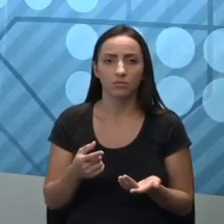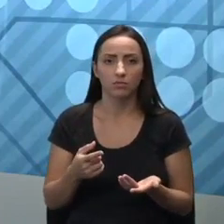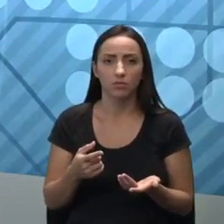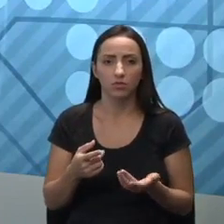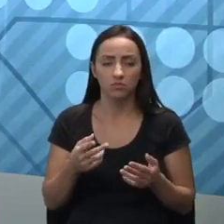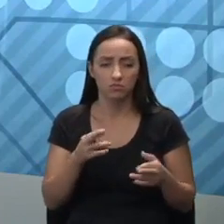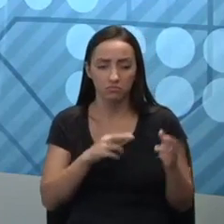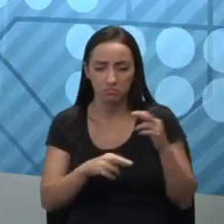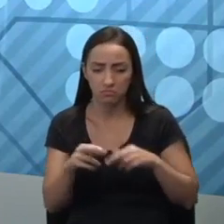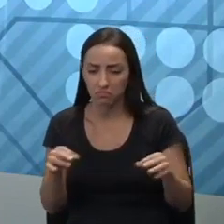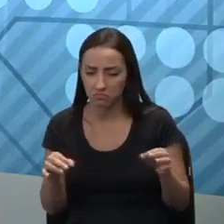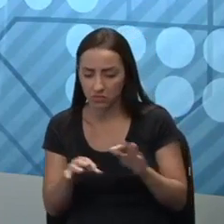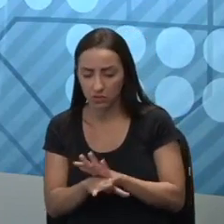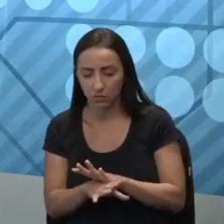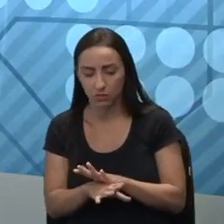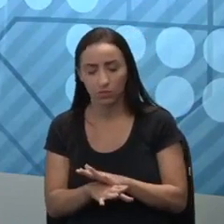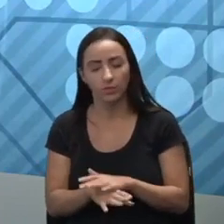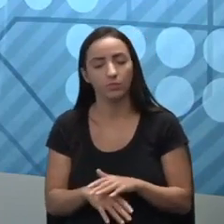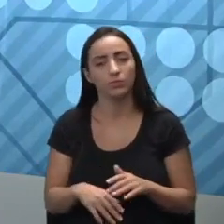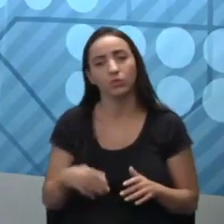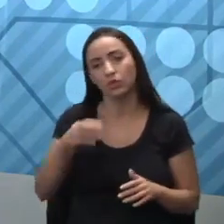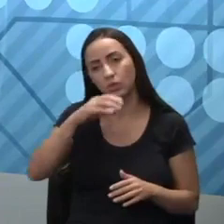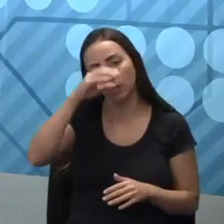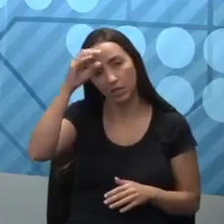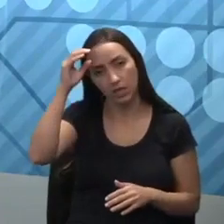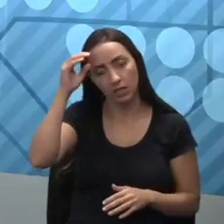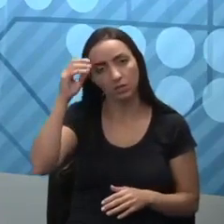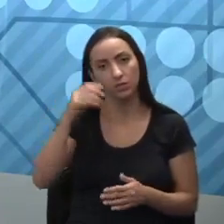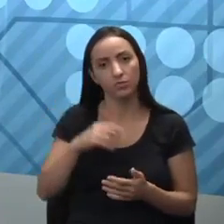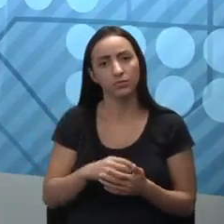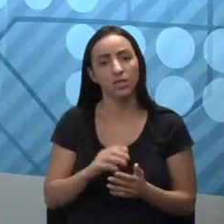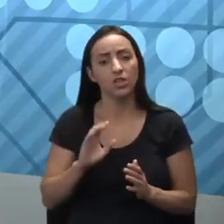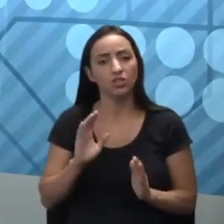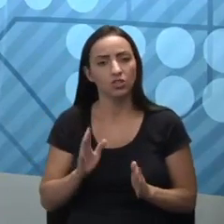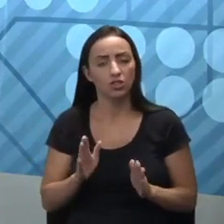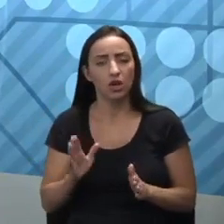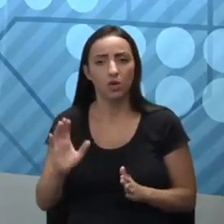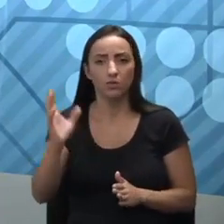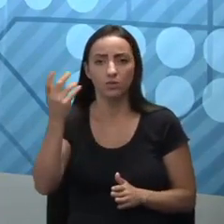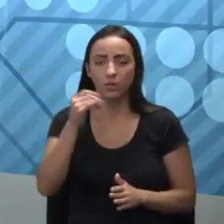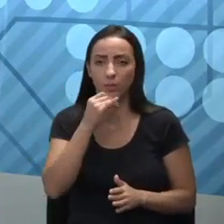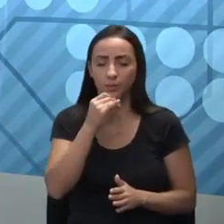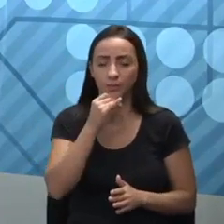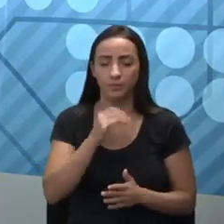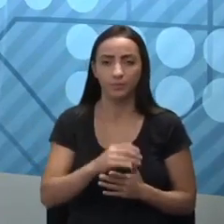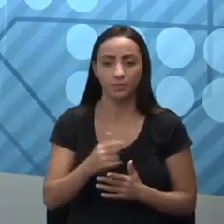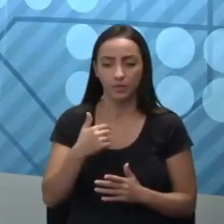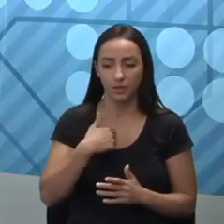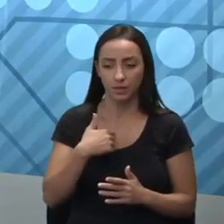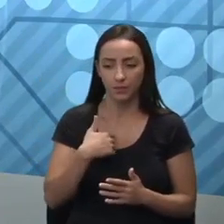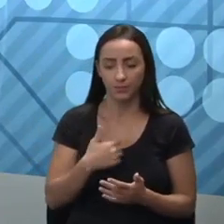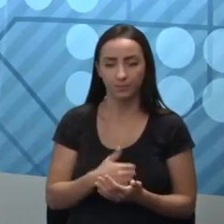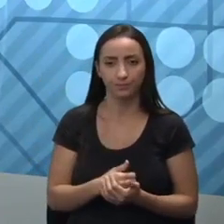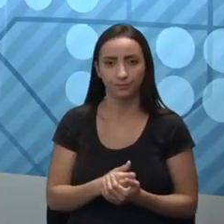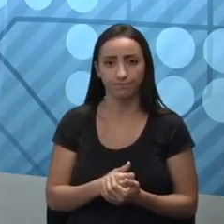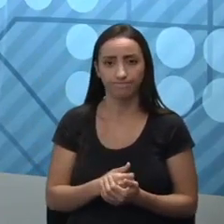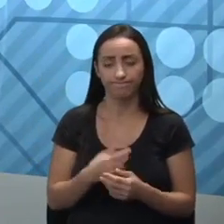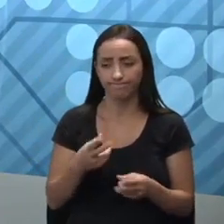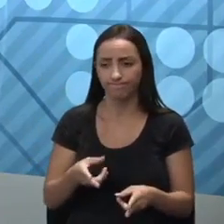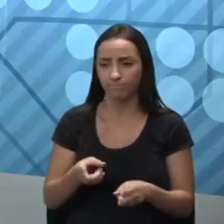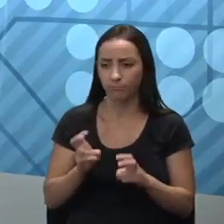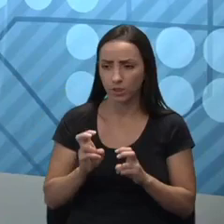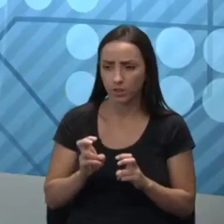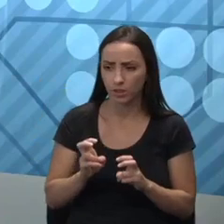seu cliente, o seu diagnóstico, né? Já aconteceu, por exemplo, né, deu